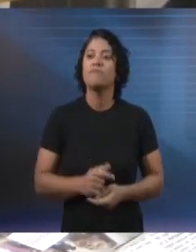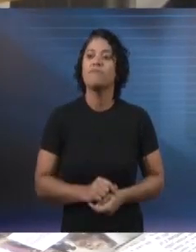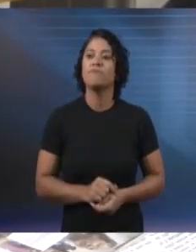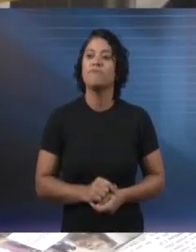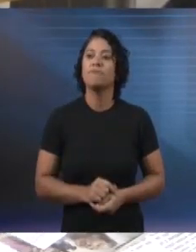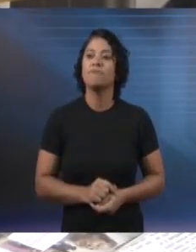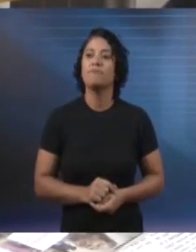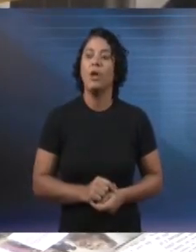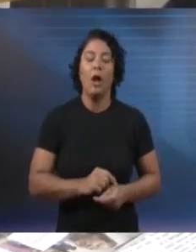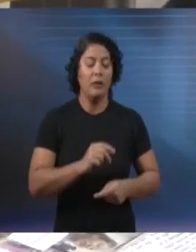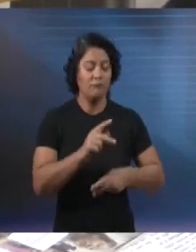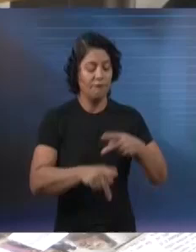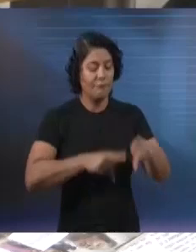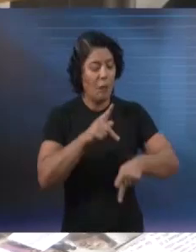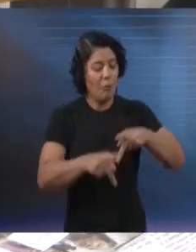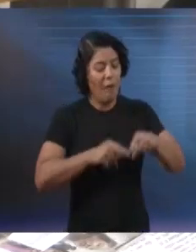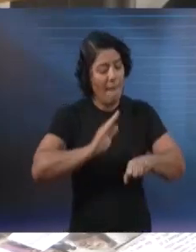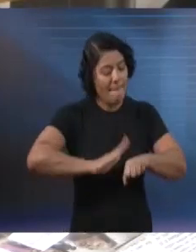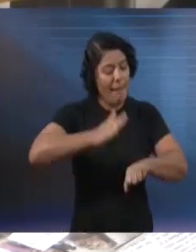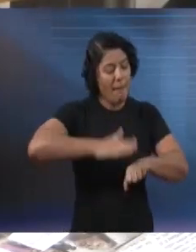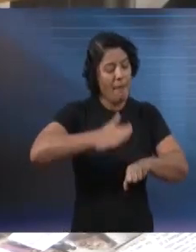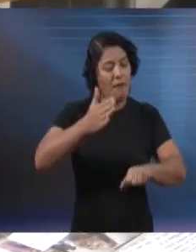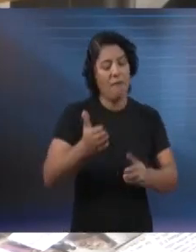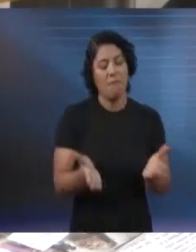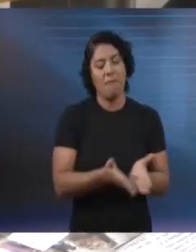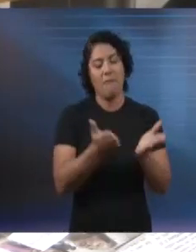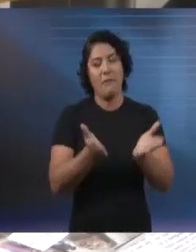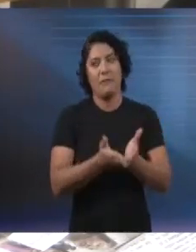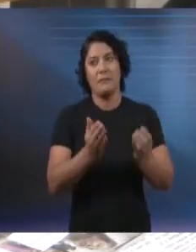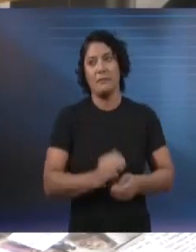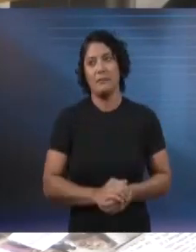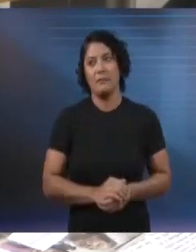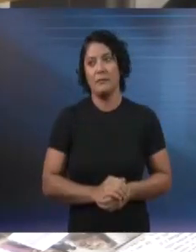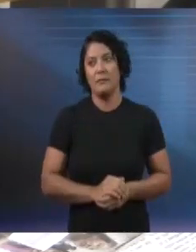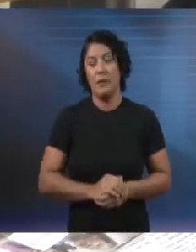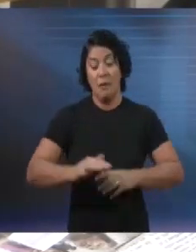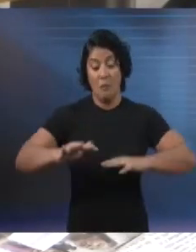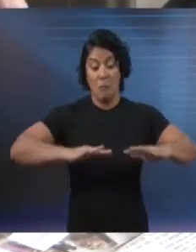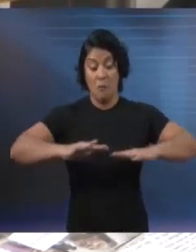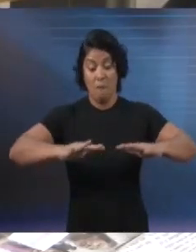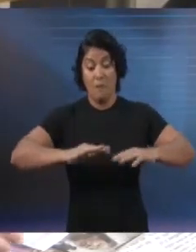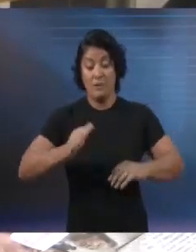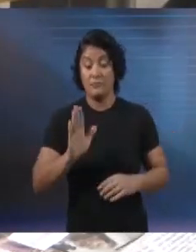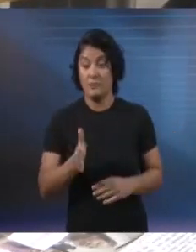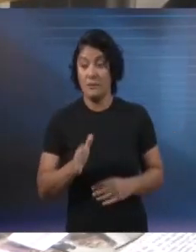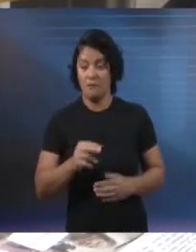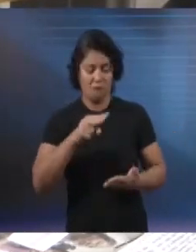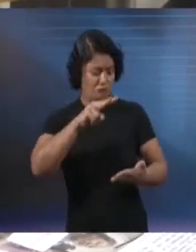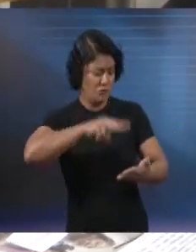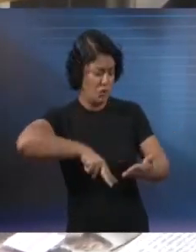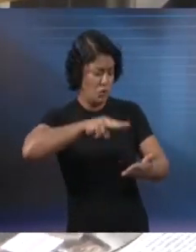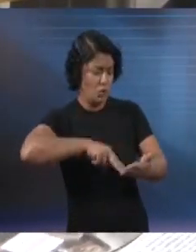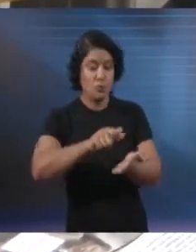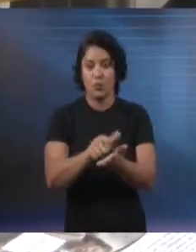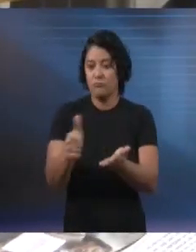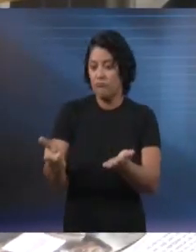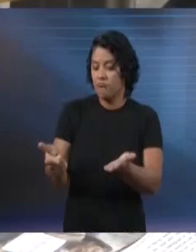principalmente do povo mais pobre. Senhor presidente, me refiro ao movimento que o governo já está fazendo, eu estou lendo o jornal aqui,